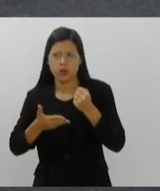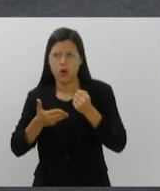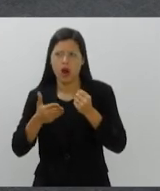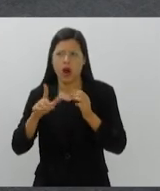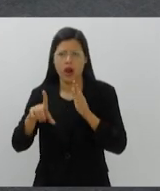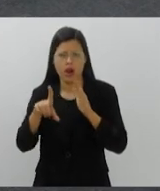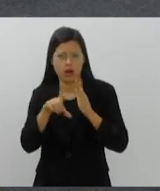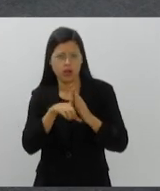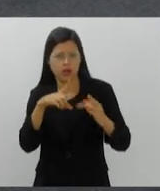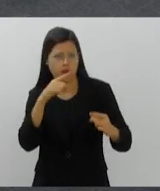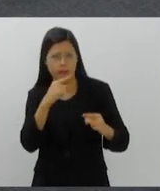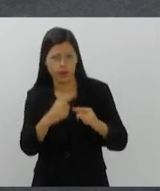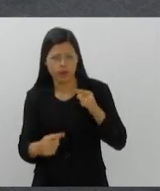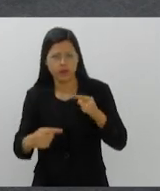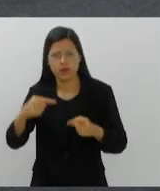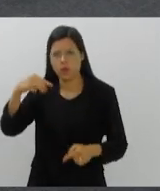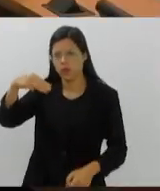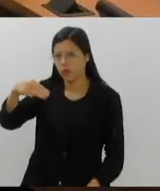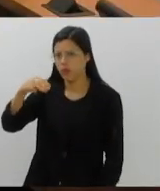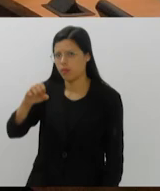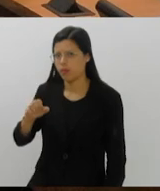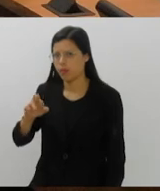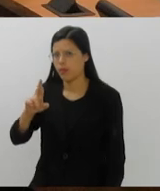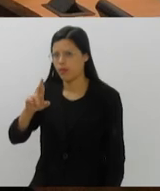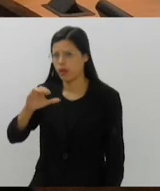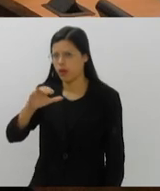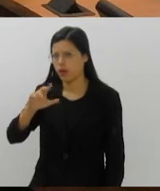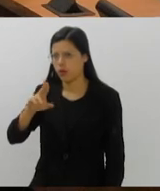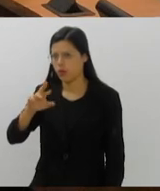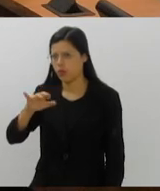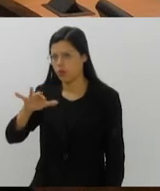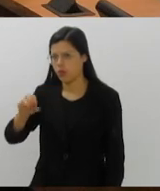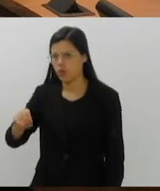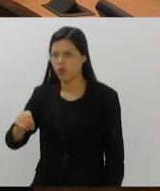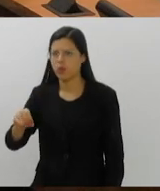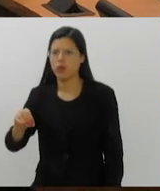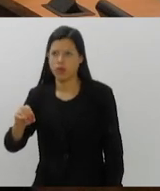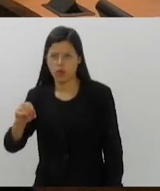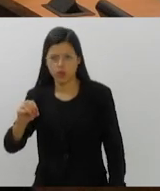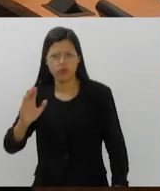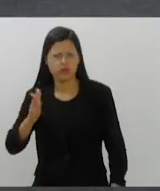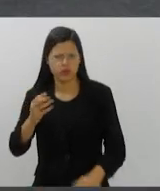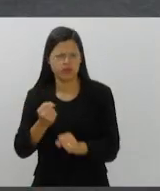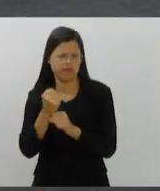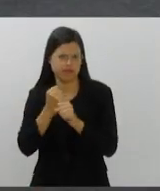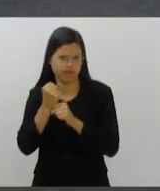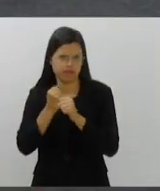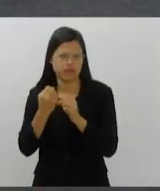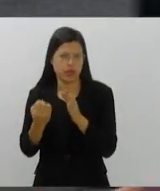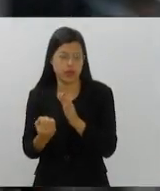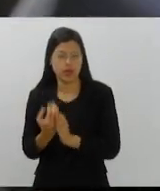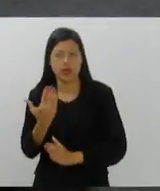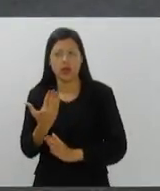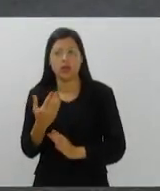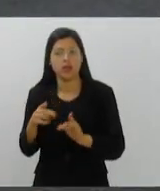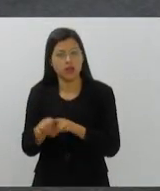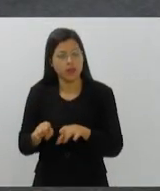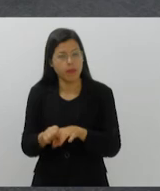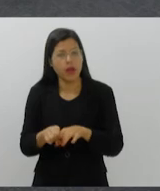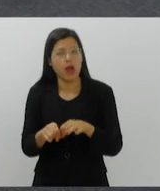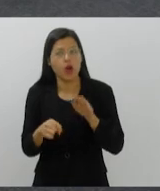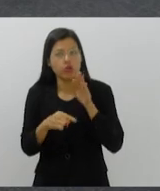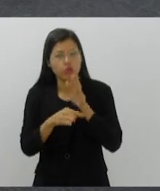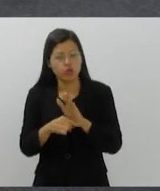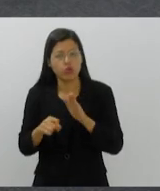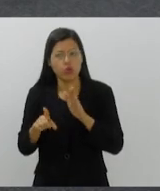mercúrio nas empresas de cloro-soda, lei sancionada em vigor há muitos anos, e também nos ajudou na lei que acabou